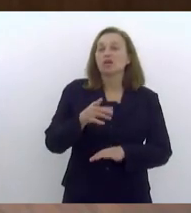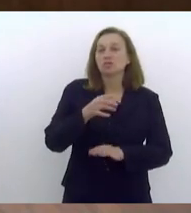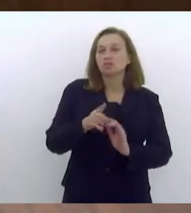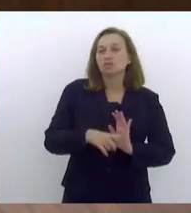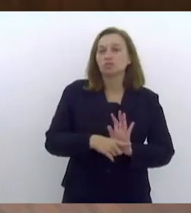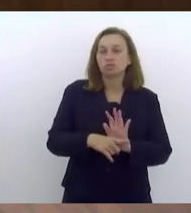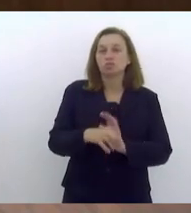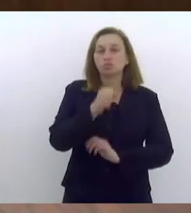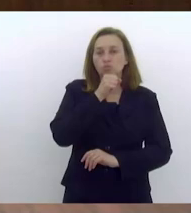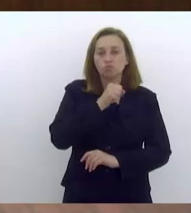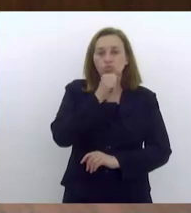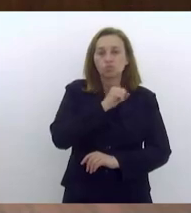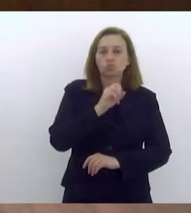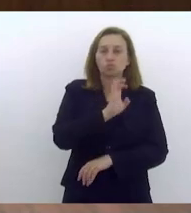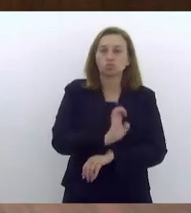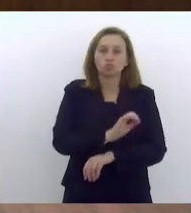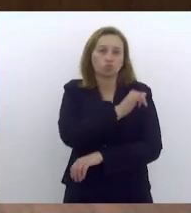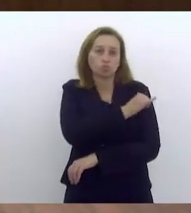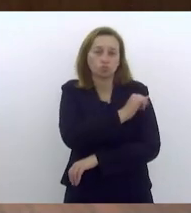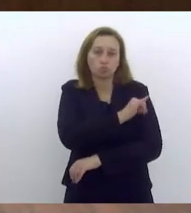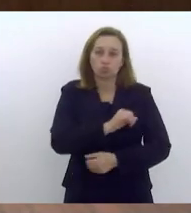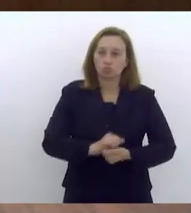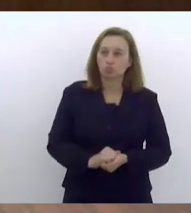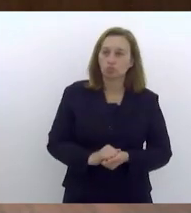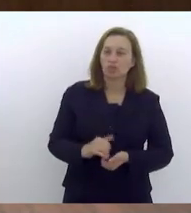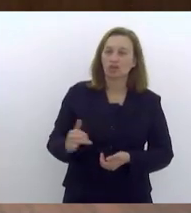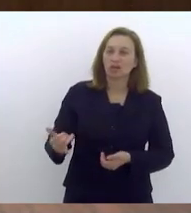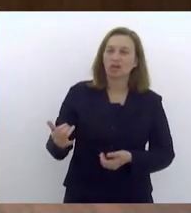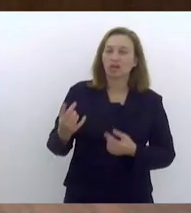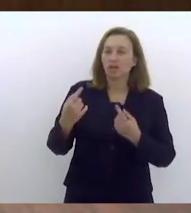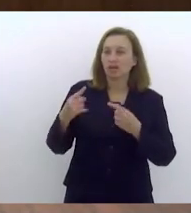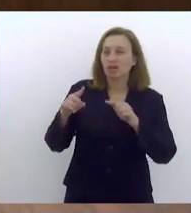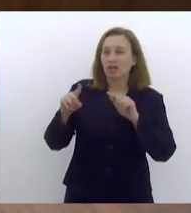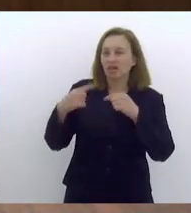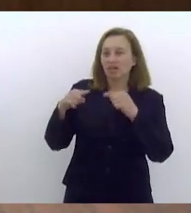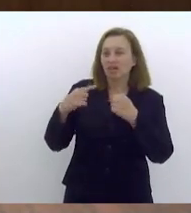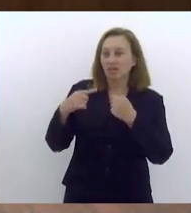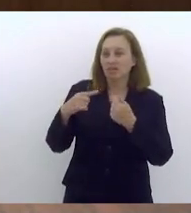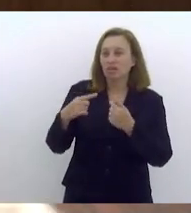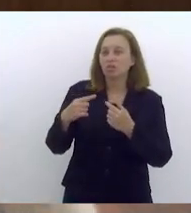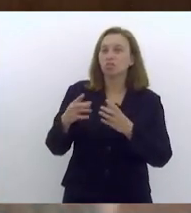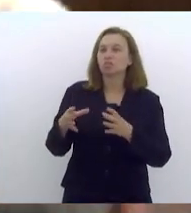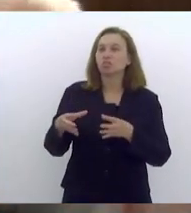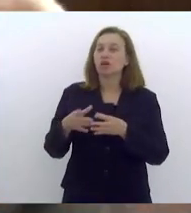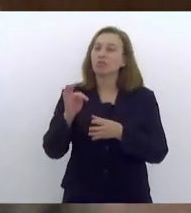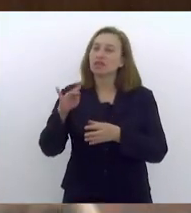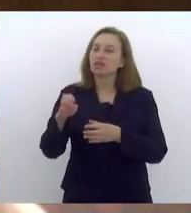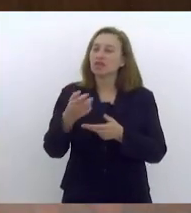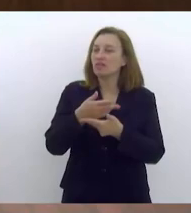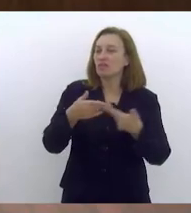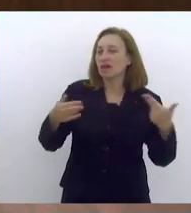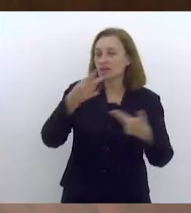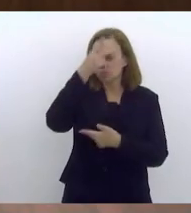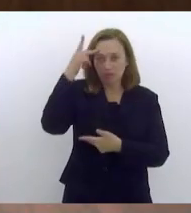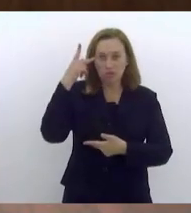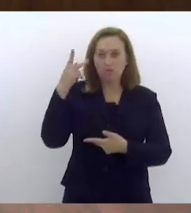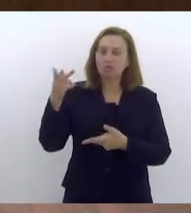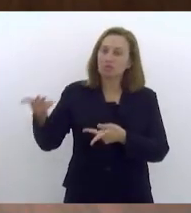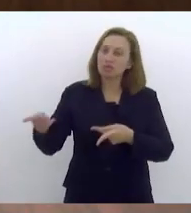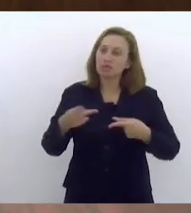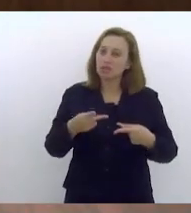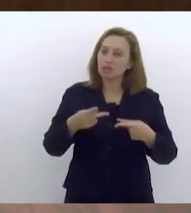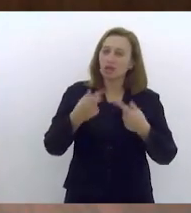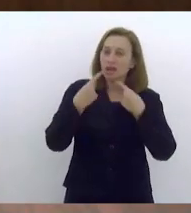Rio de Janeiro. Era constante as reclamações do nosso gabinete, onde diversas pessoas que